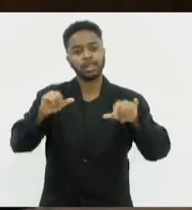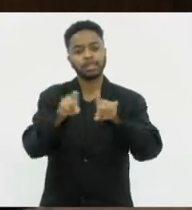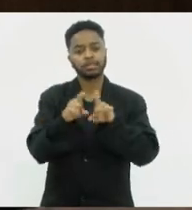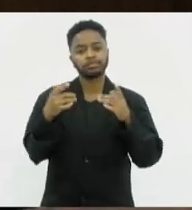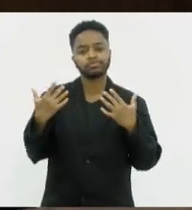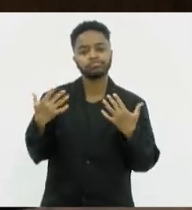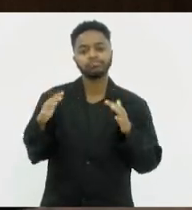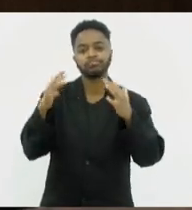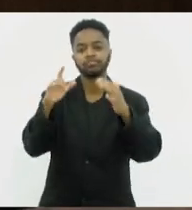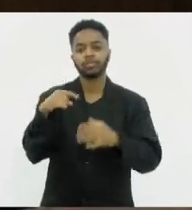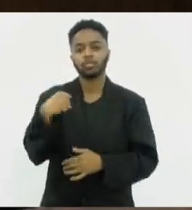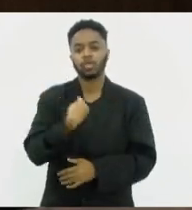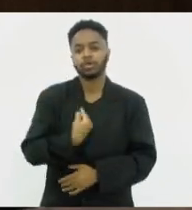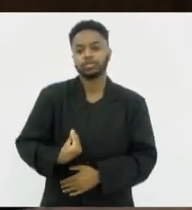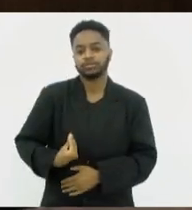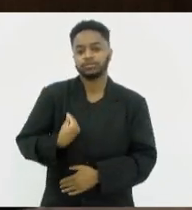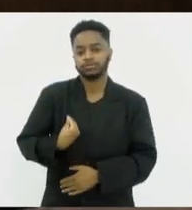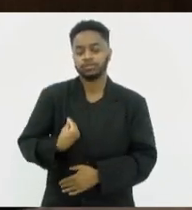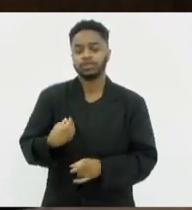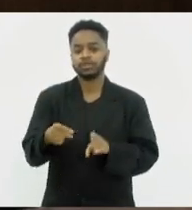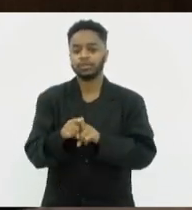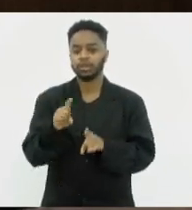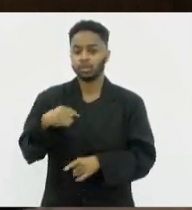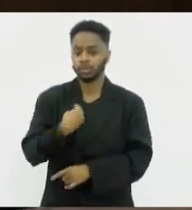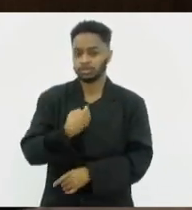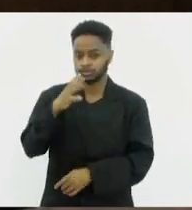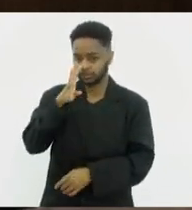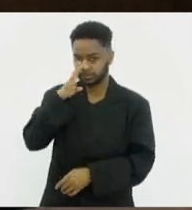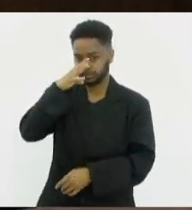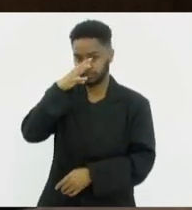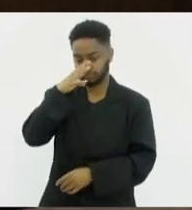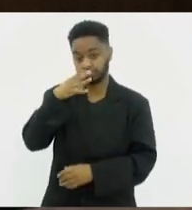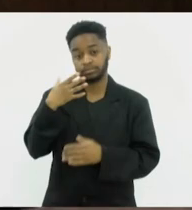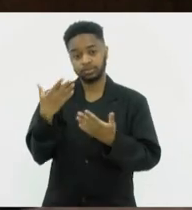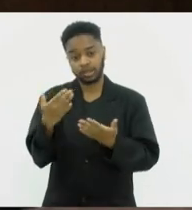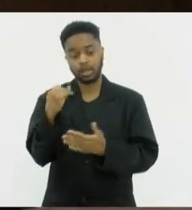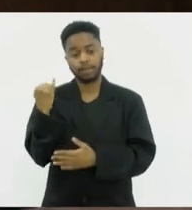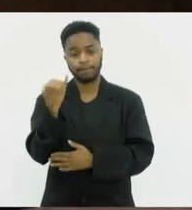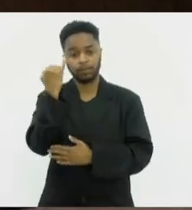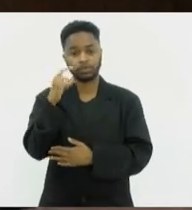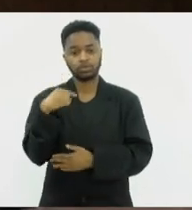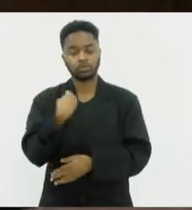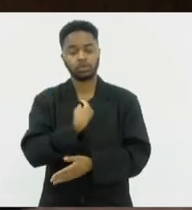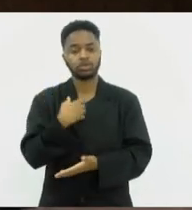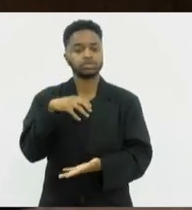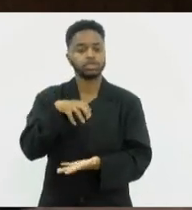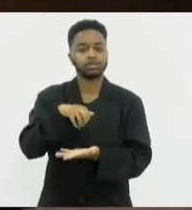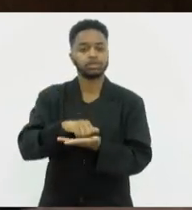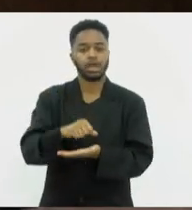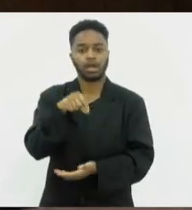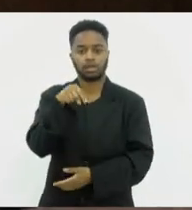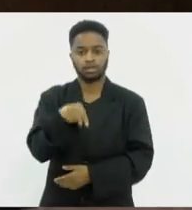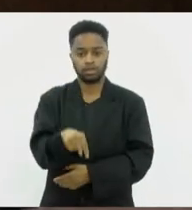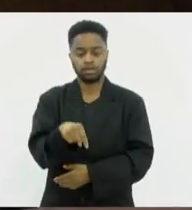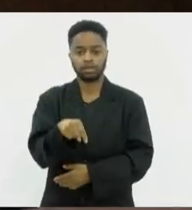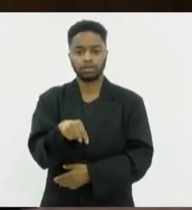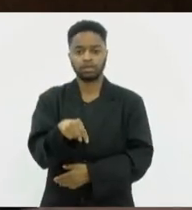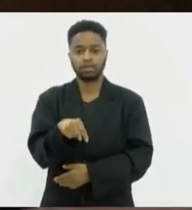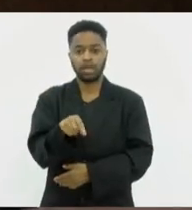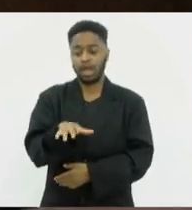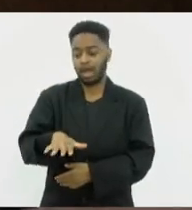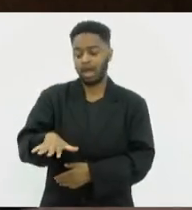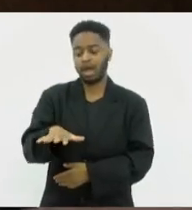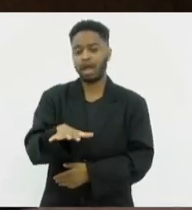a nossa existência e a nossa resistência. É muito importante a gente registrar que esse